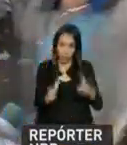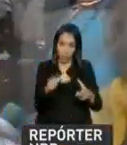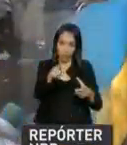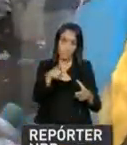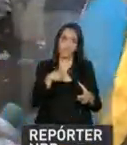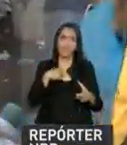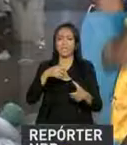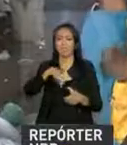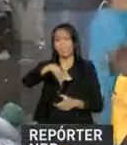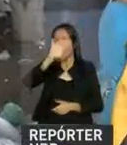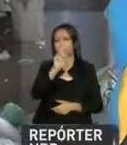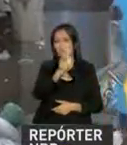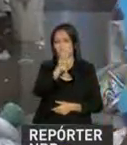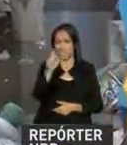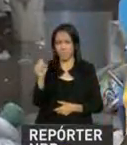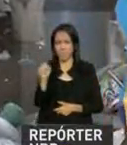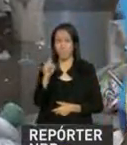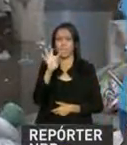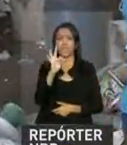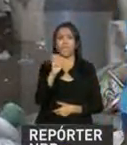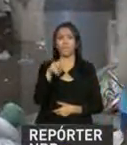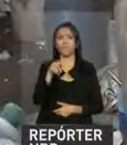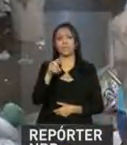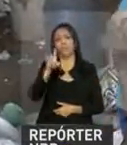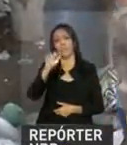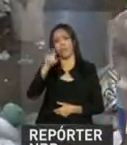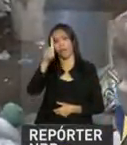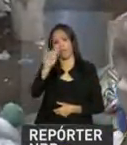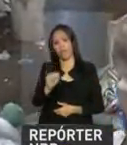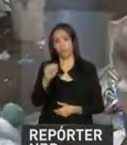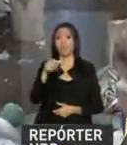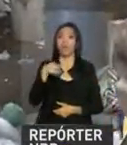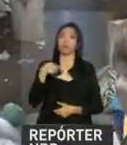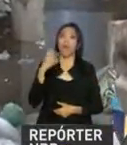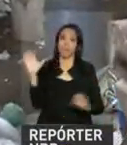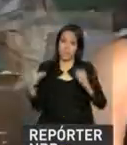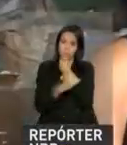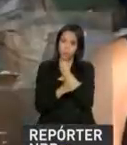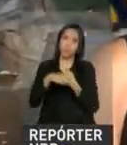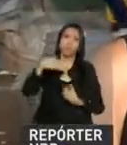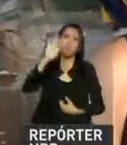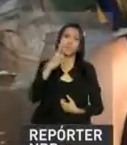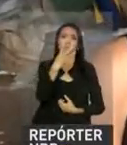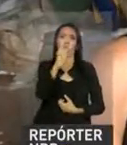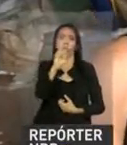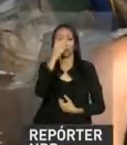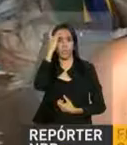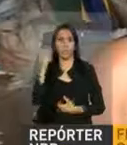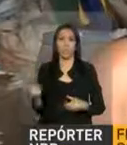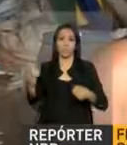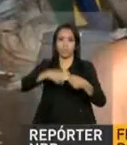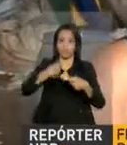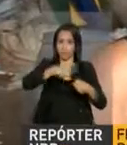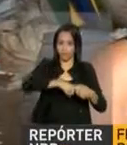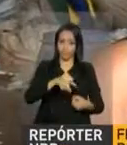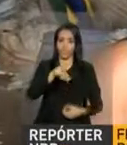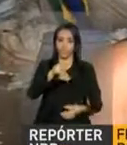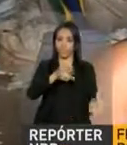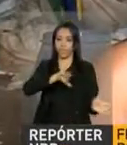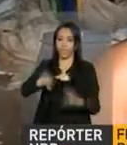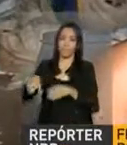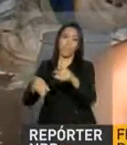de resíduos garantem o sustento das famílias de mais de 40 cooperados ou desemprego que me levou a ir para a rua